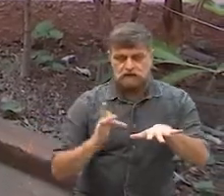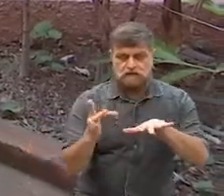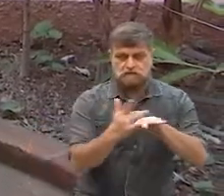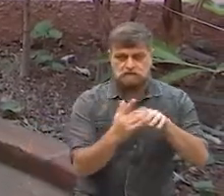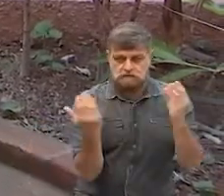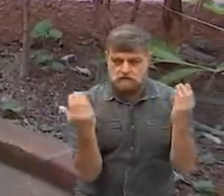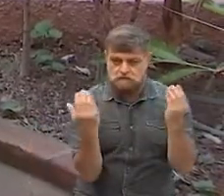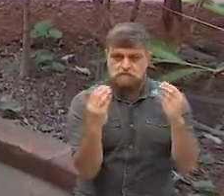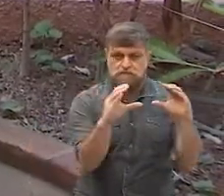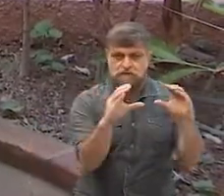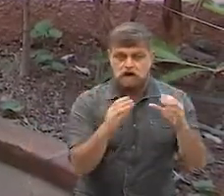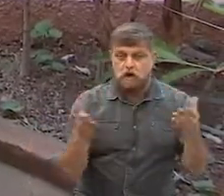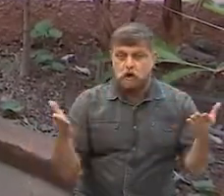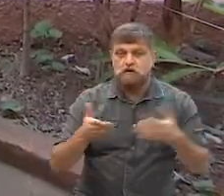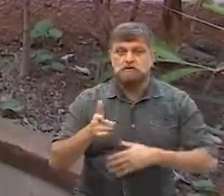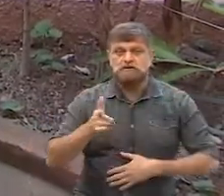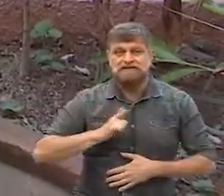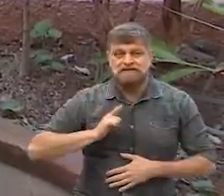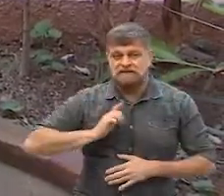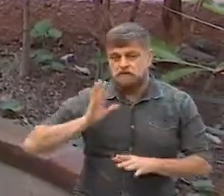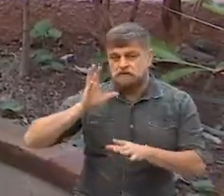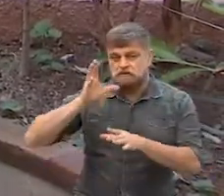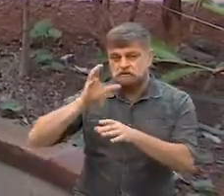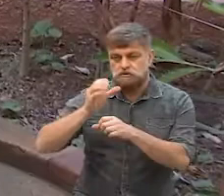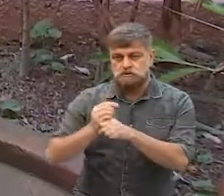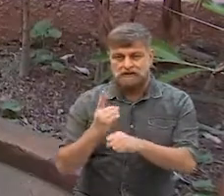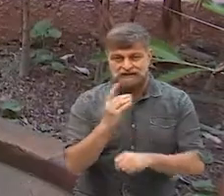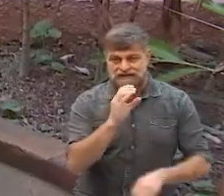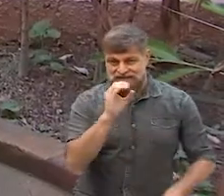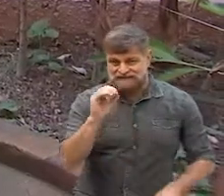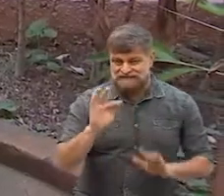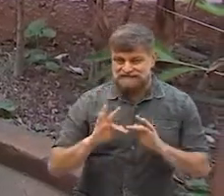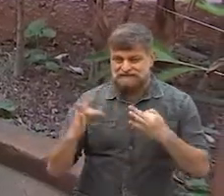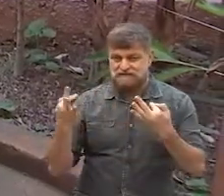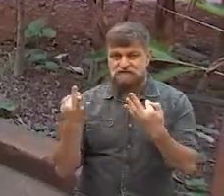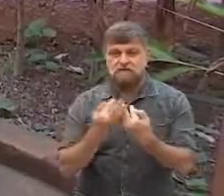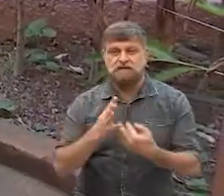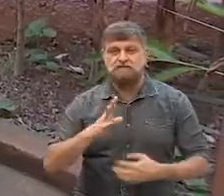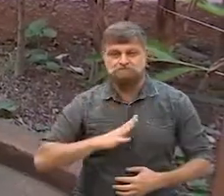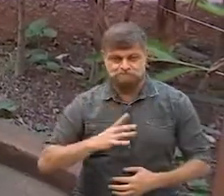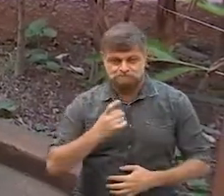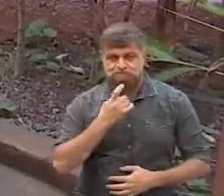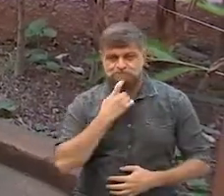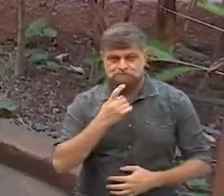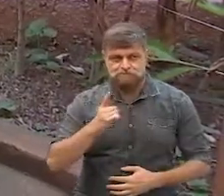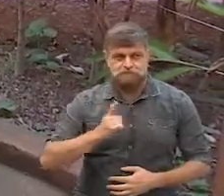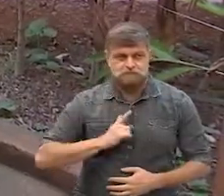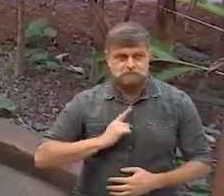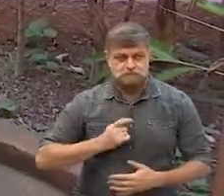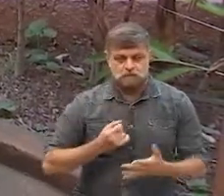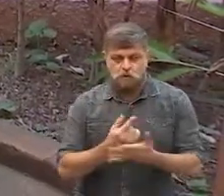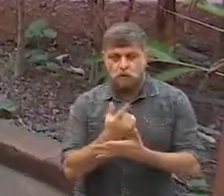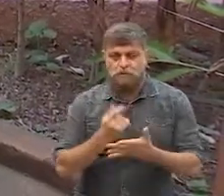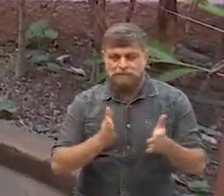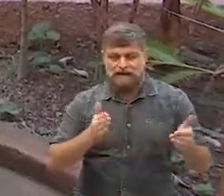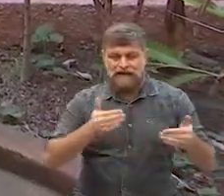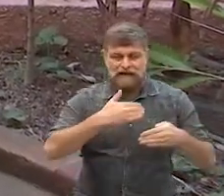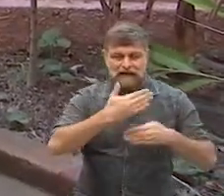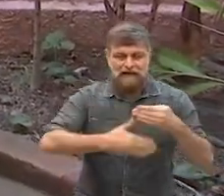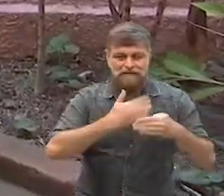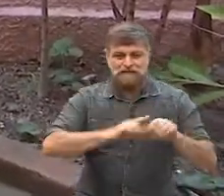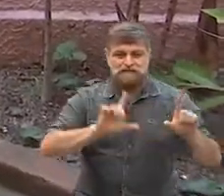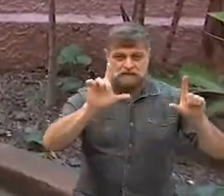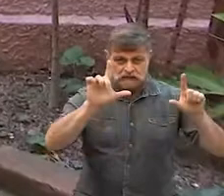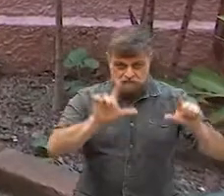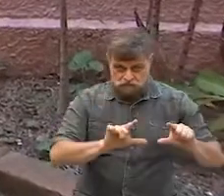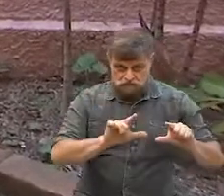e atualmente mobiliza mais de 100 famílias em Campinas. A redução do consumo de embalagens está